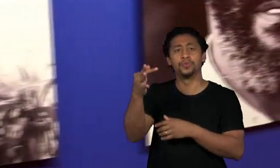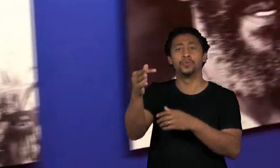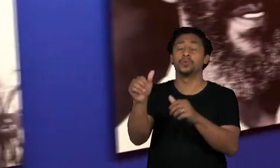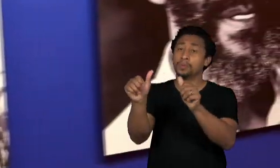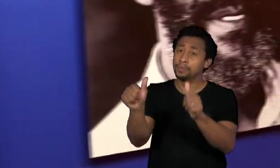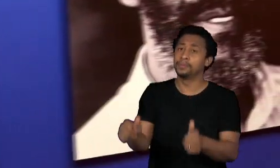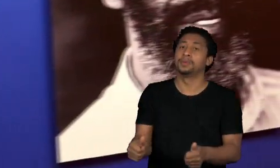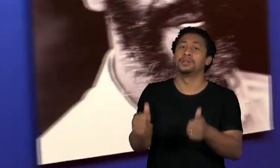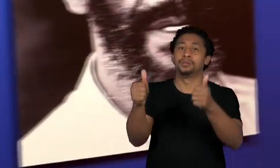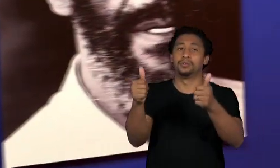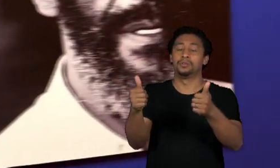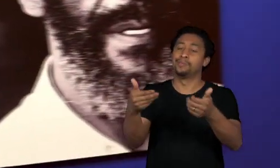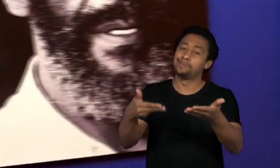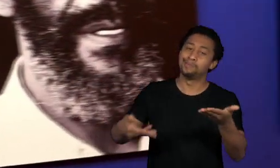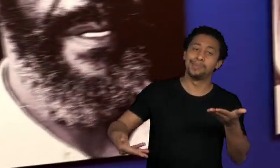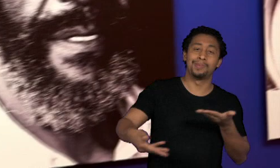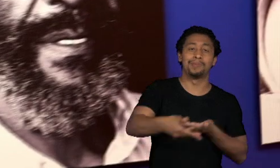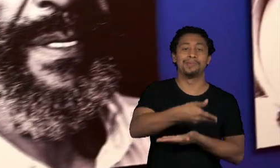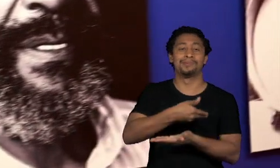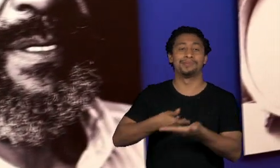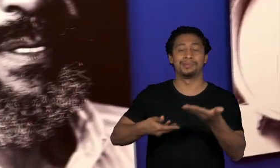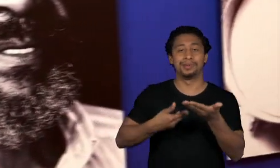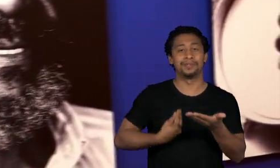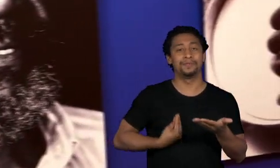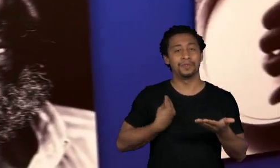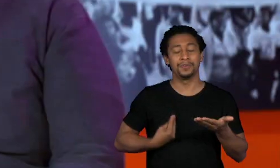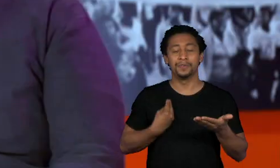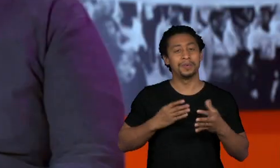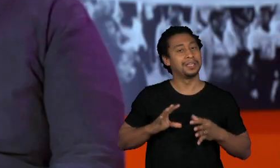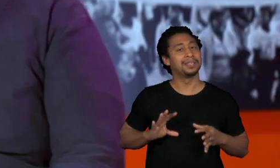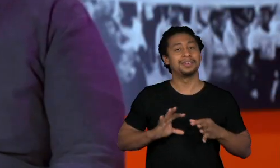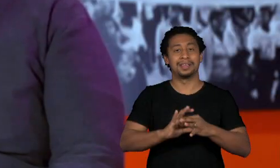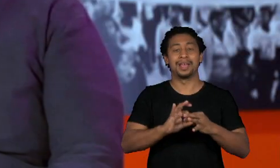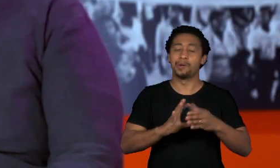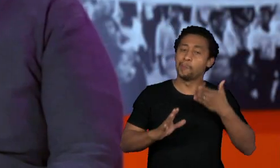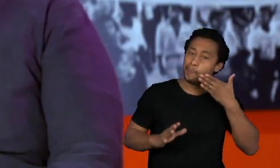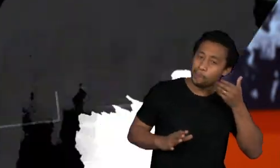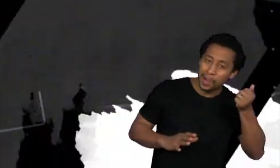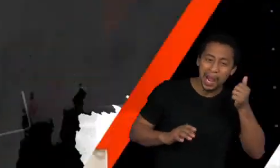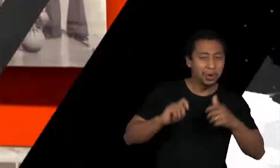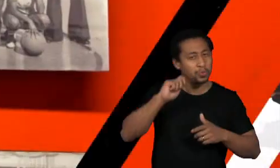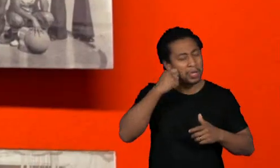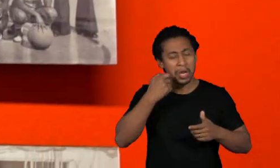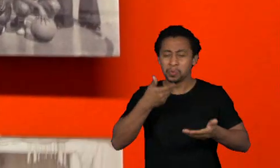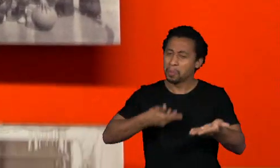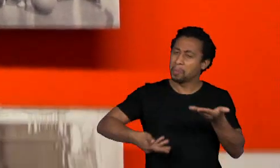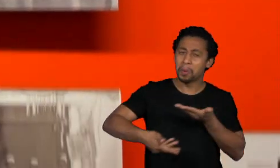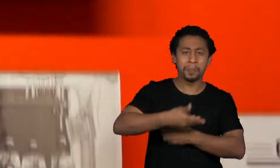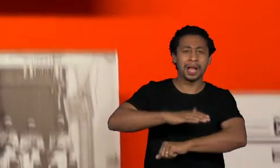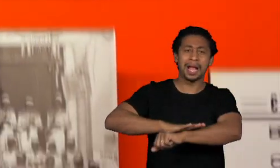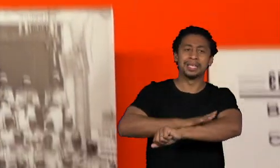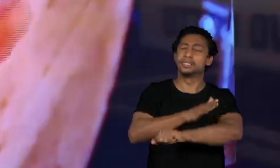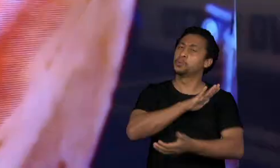pudesse viver, todos nós, negros e não negros, sem o racismo, né? Um futuro antirracista.